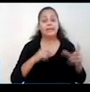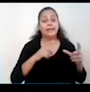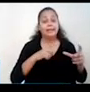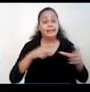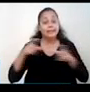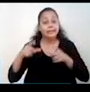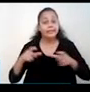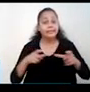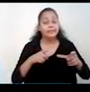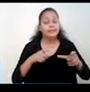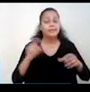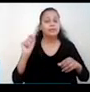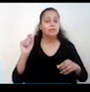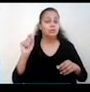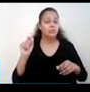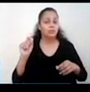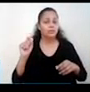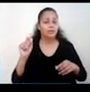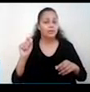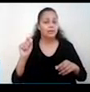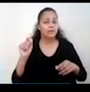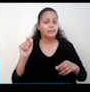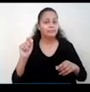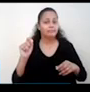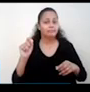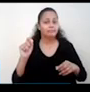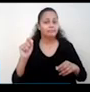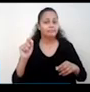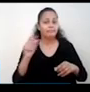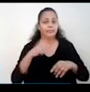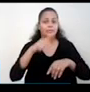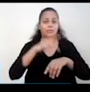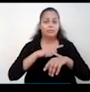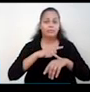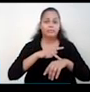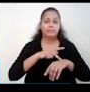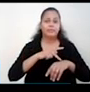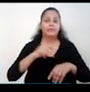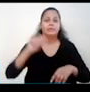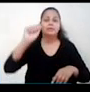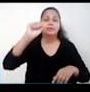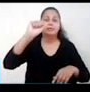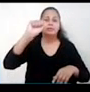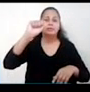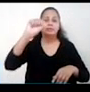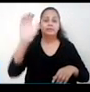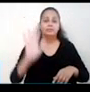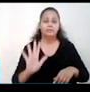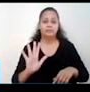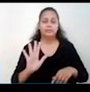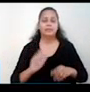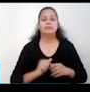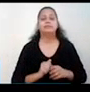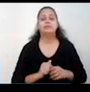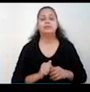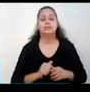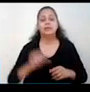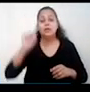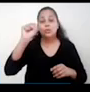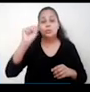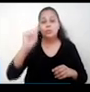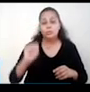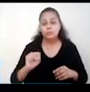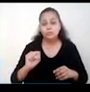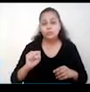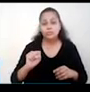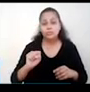que essa situação ela é mais intensa? Né? Na África subsaariana, né, abaixo ali do deserto do Saara, no sul